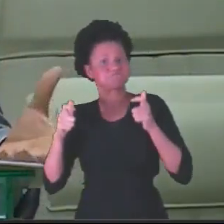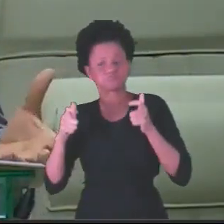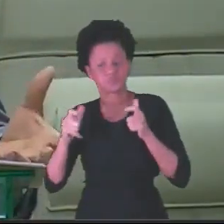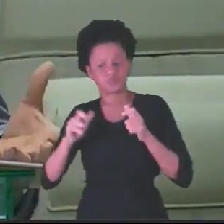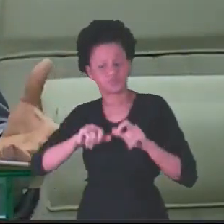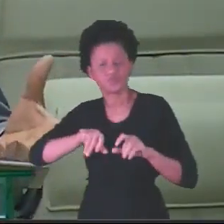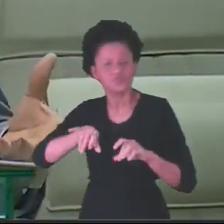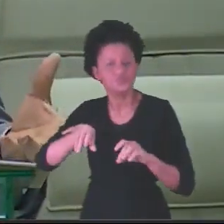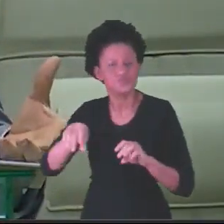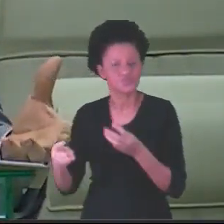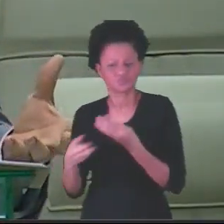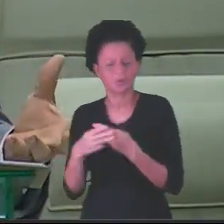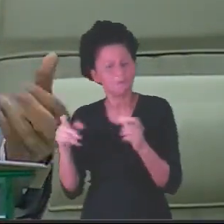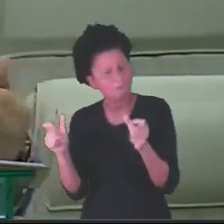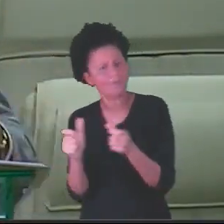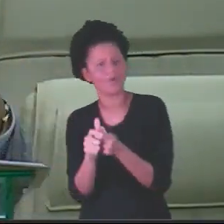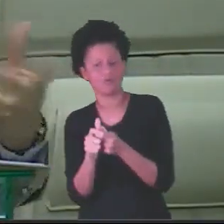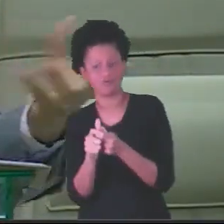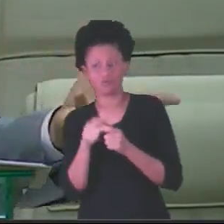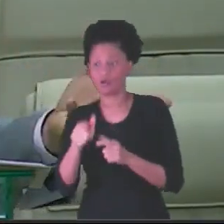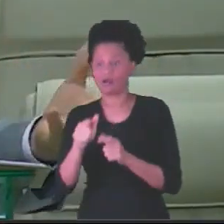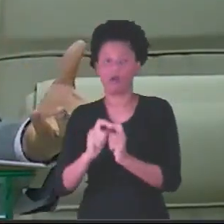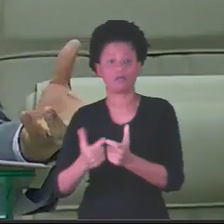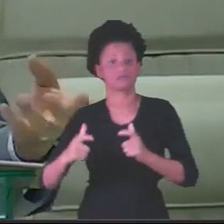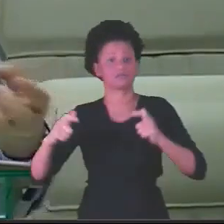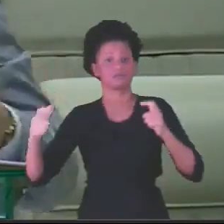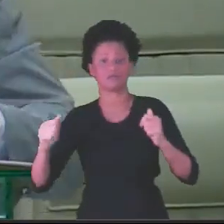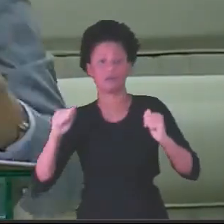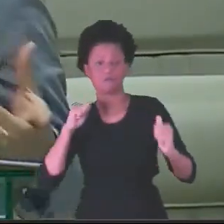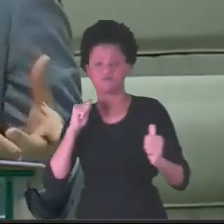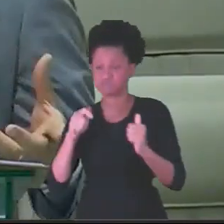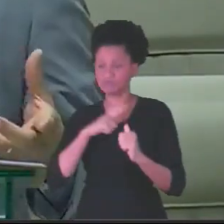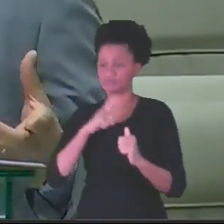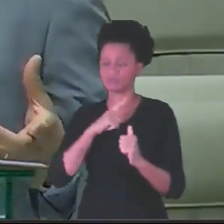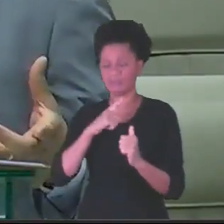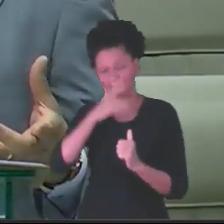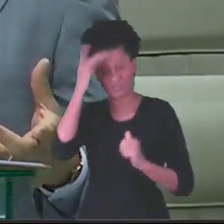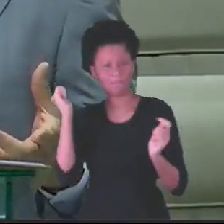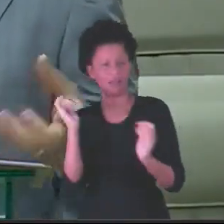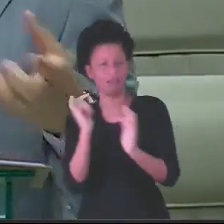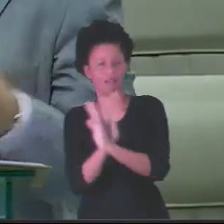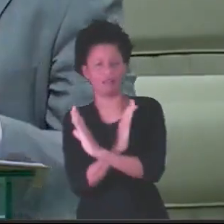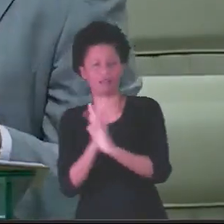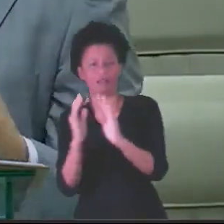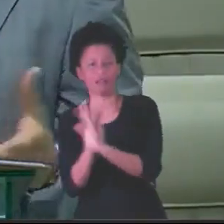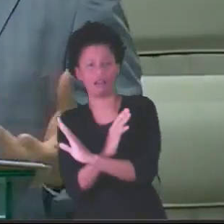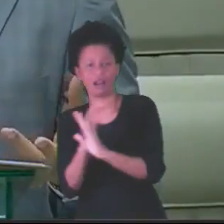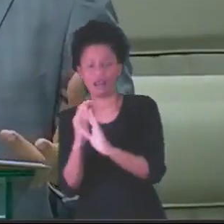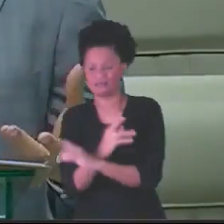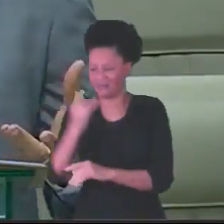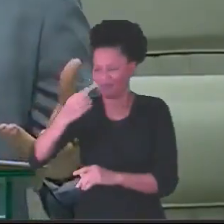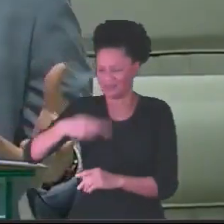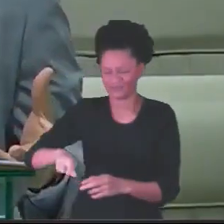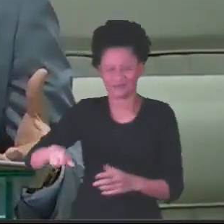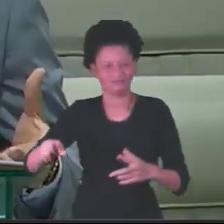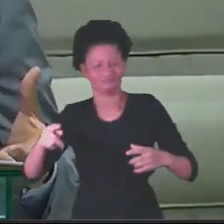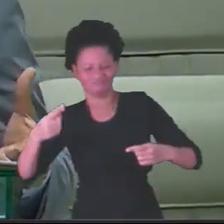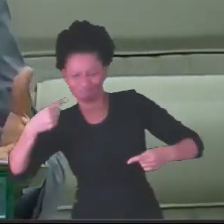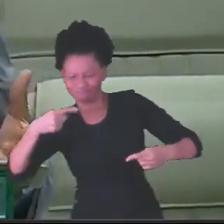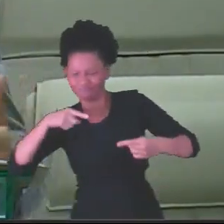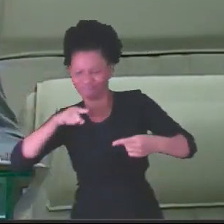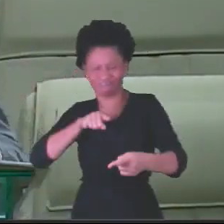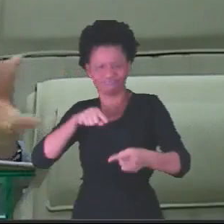cosmopolita aonde o panteão de adoração das religiões se convergiam para lhe